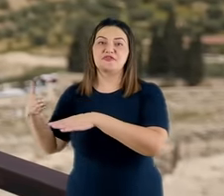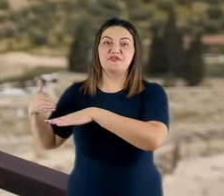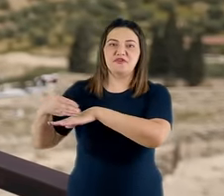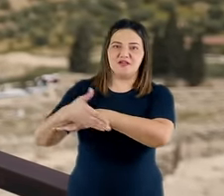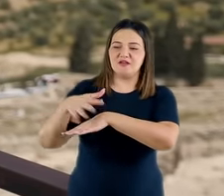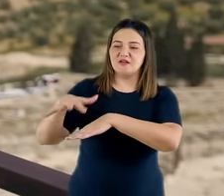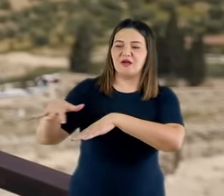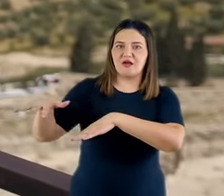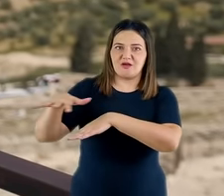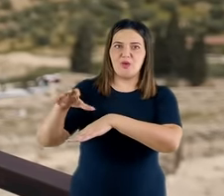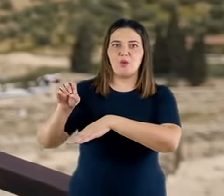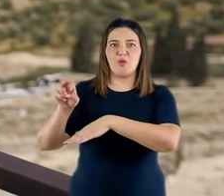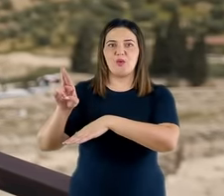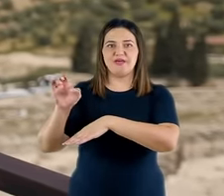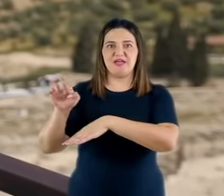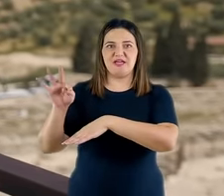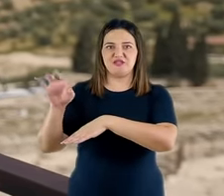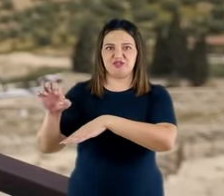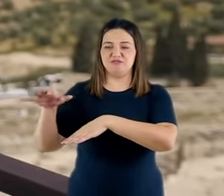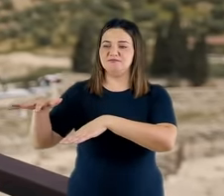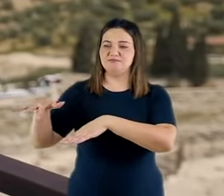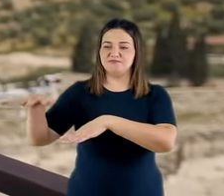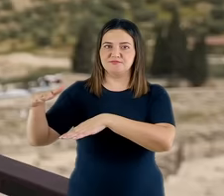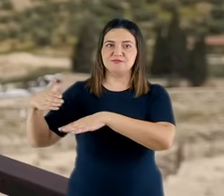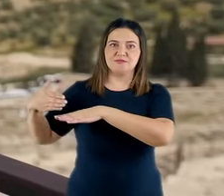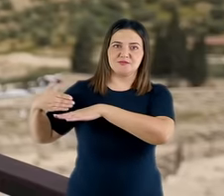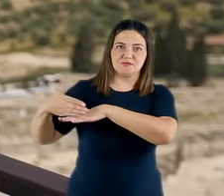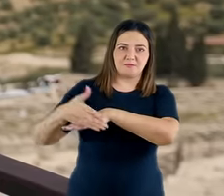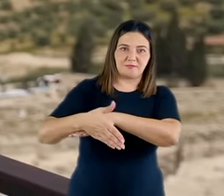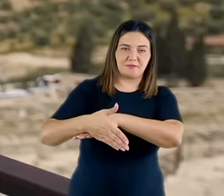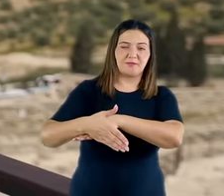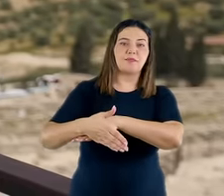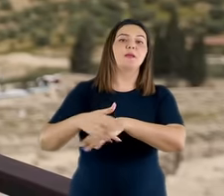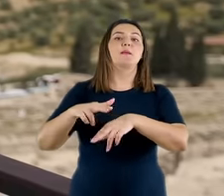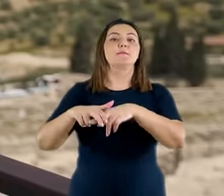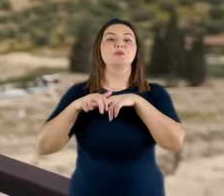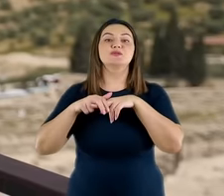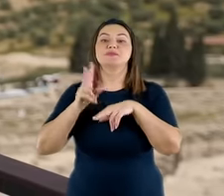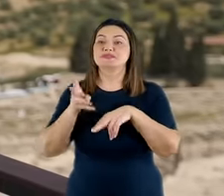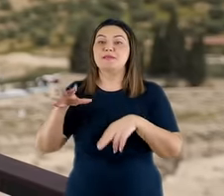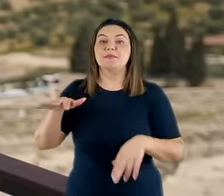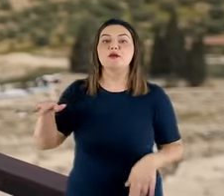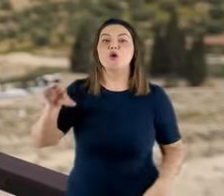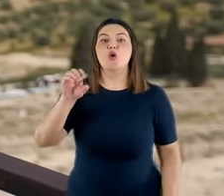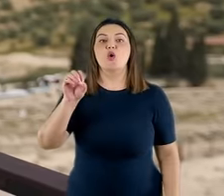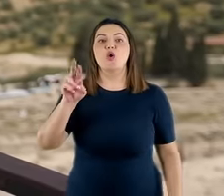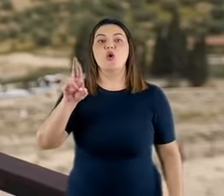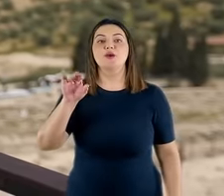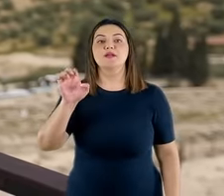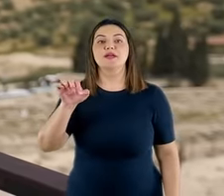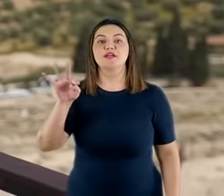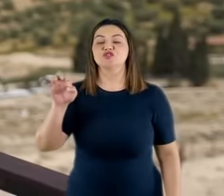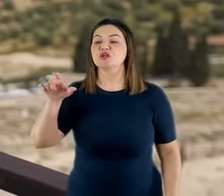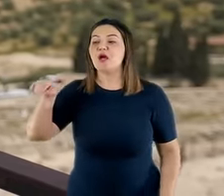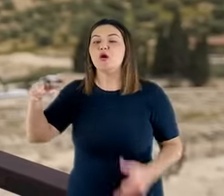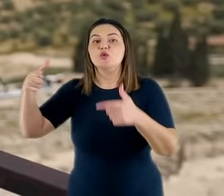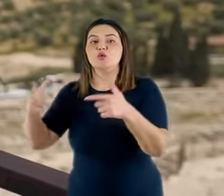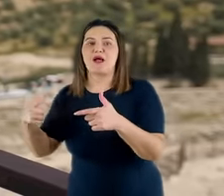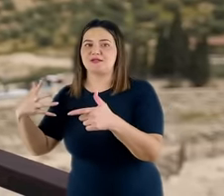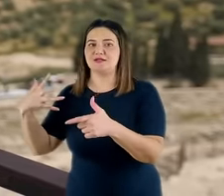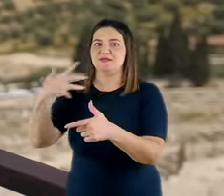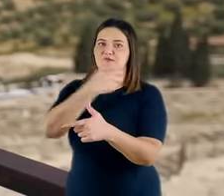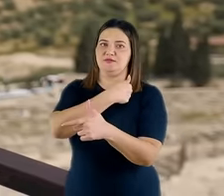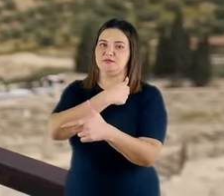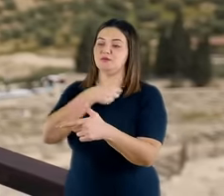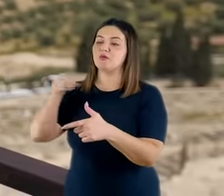com o selo de Ezequiel e também do Apocalipse, ele vem do lado do nascente do sol, ou do Oriente. O Oriente é o lugar da salvação. E